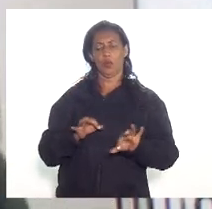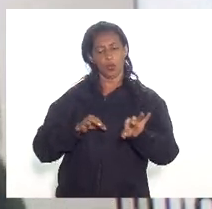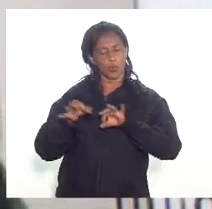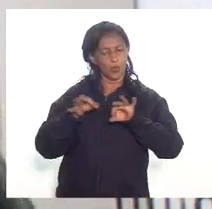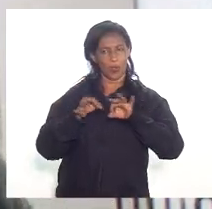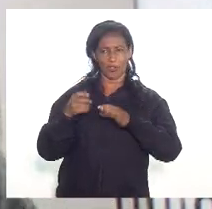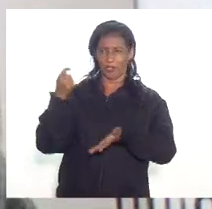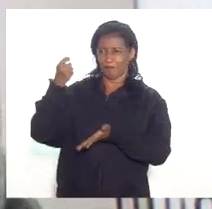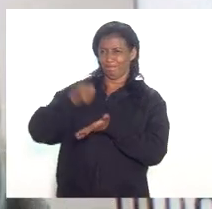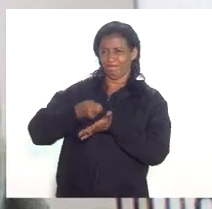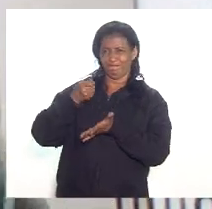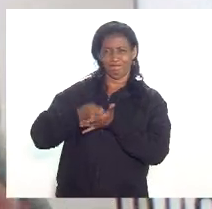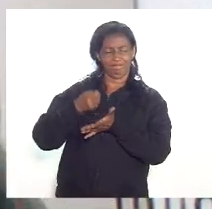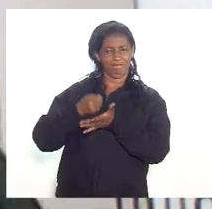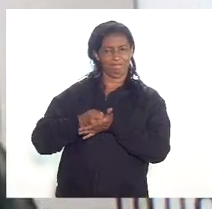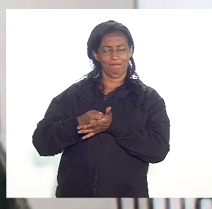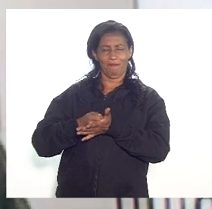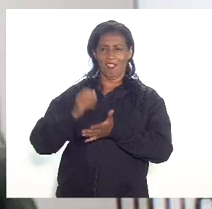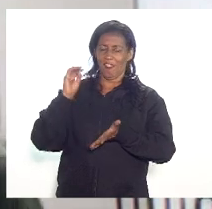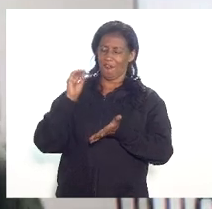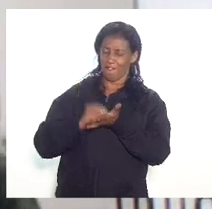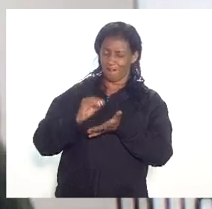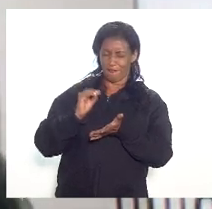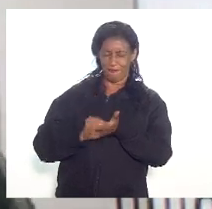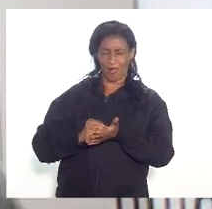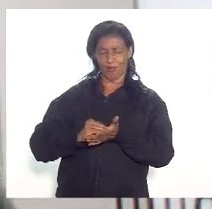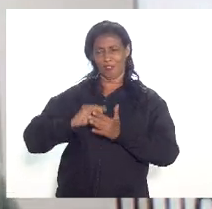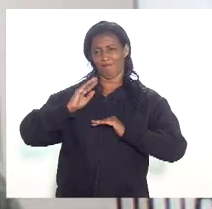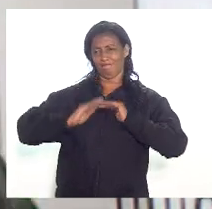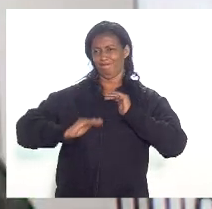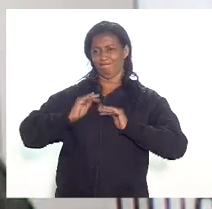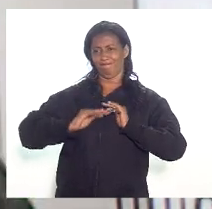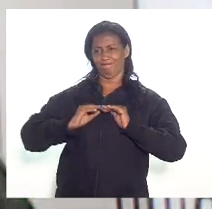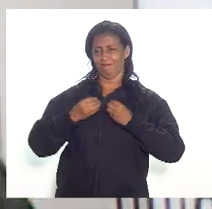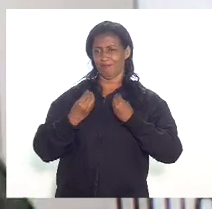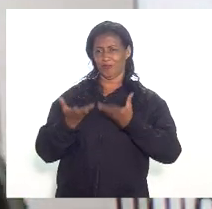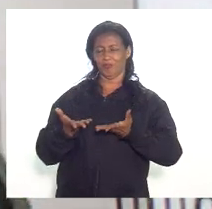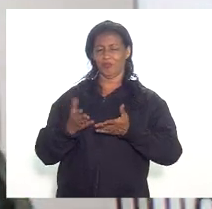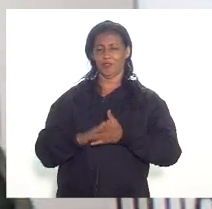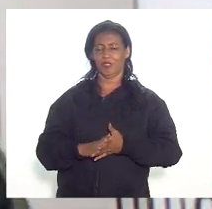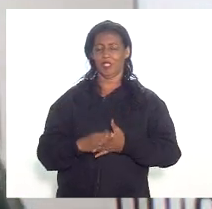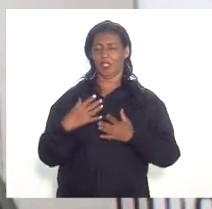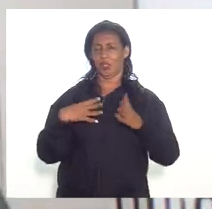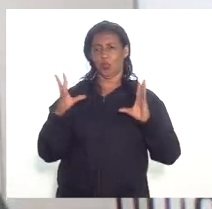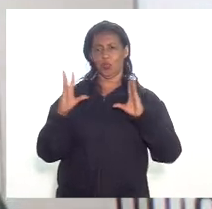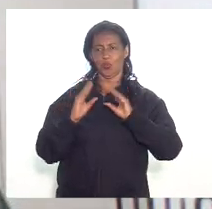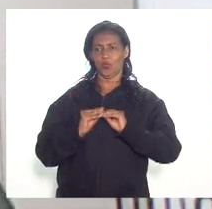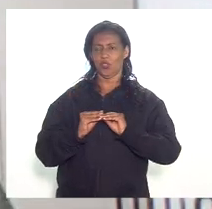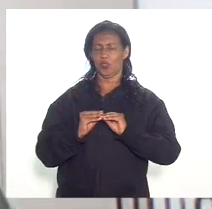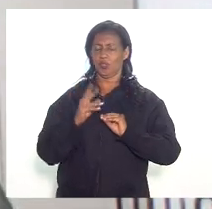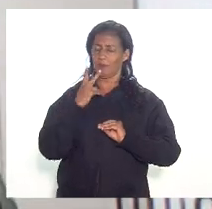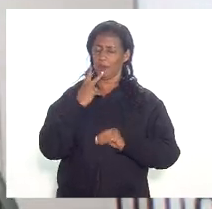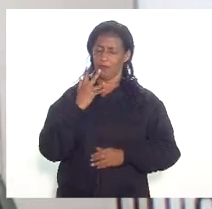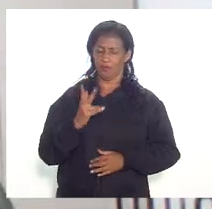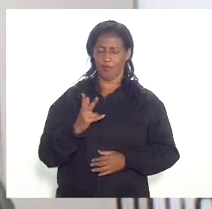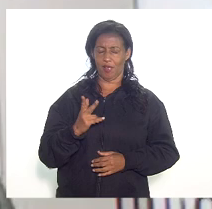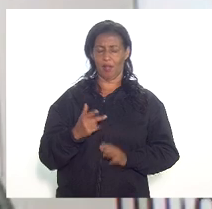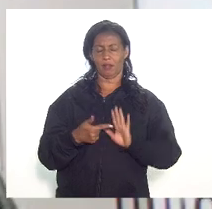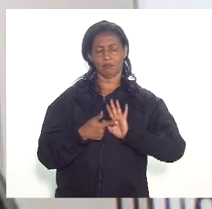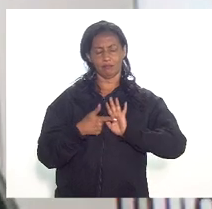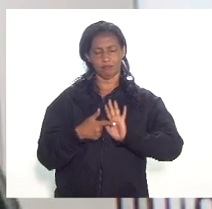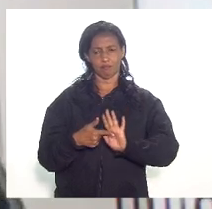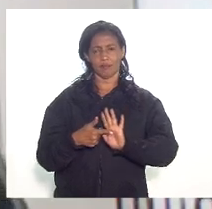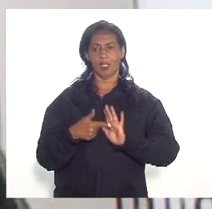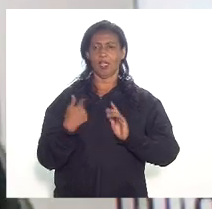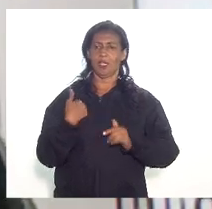autoritário tem sido incapaz de oferecer então eu fecho aqui a minha intervenção destacando isso a gente quer